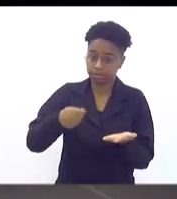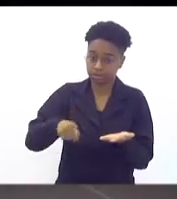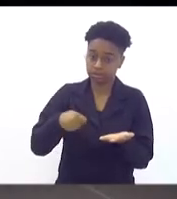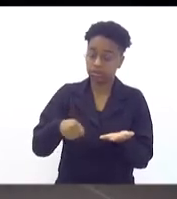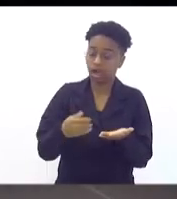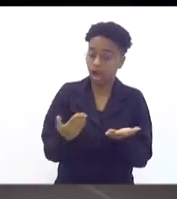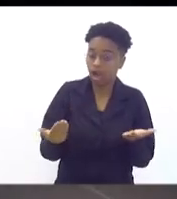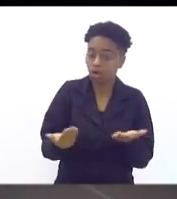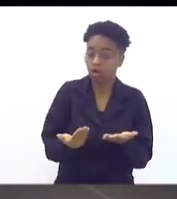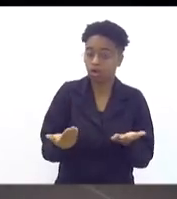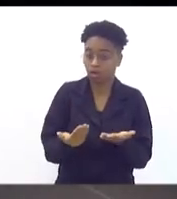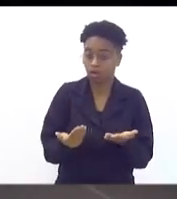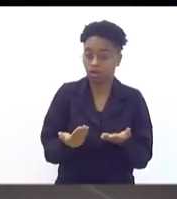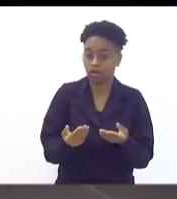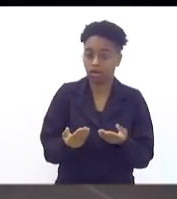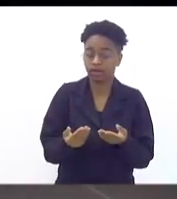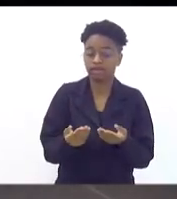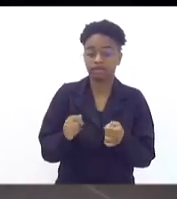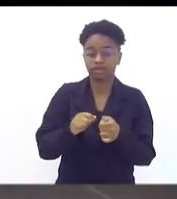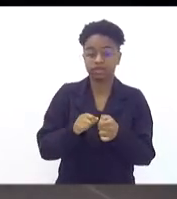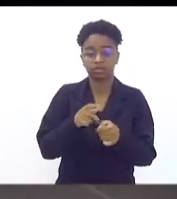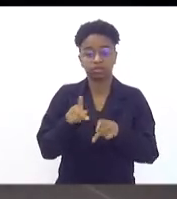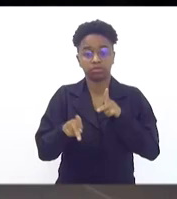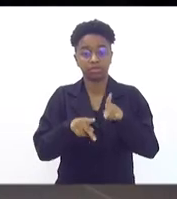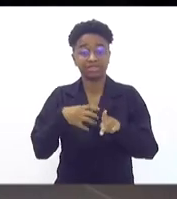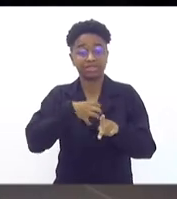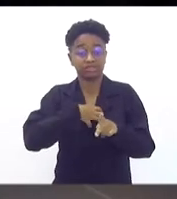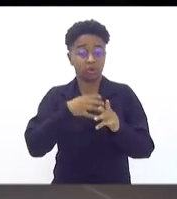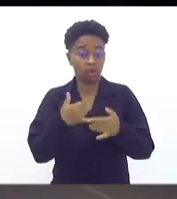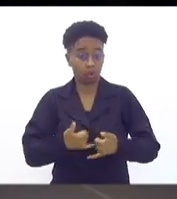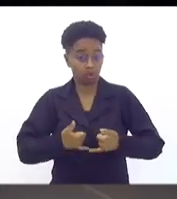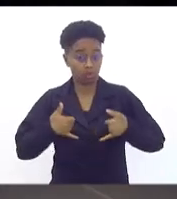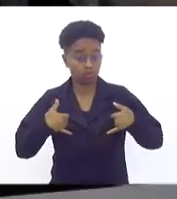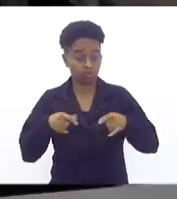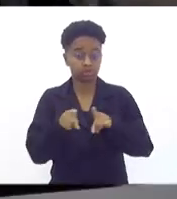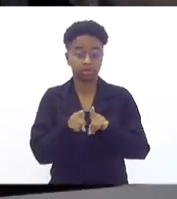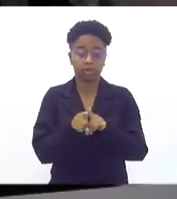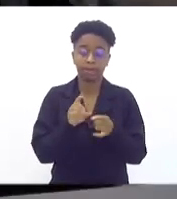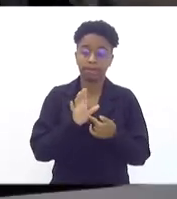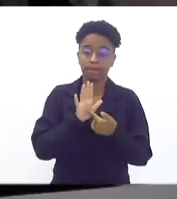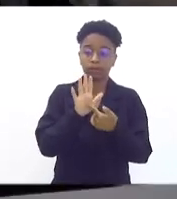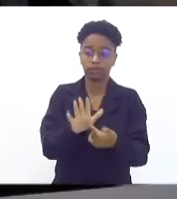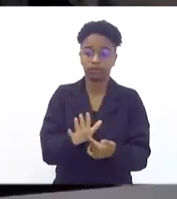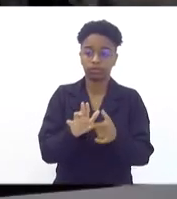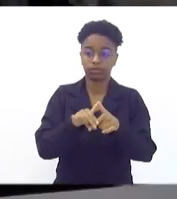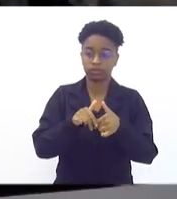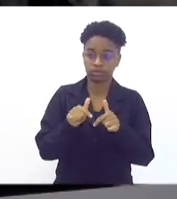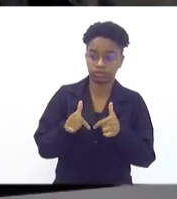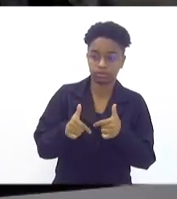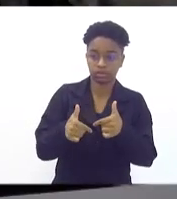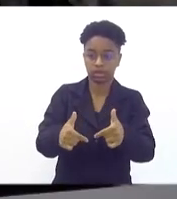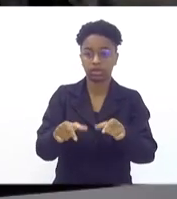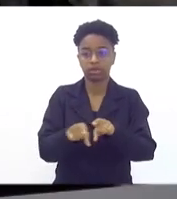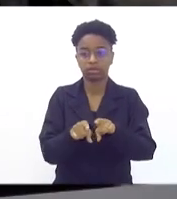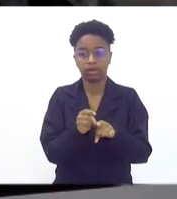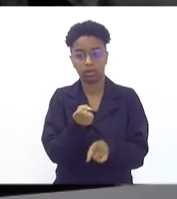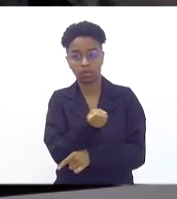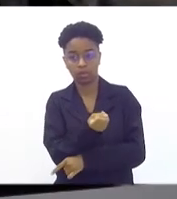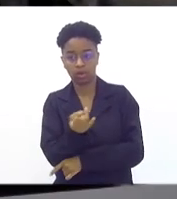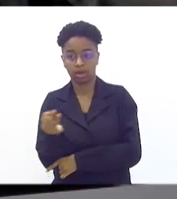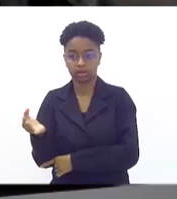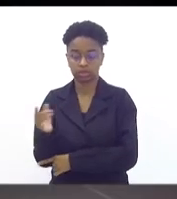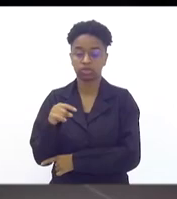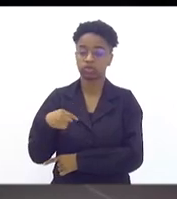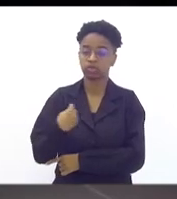de agora da orgulho para a população do estado e mostrar através das nossas atitudes e dos números que